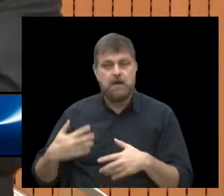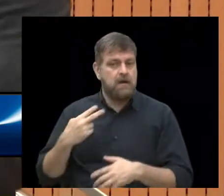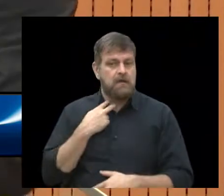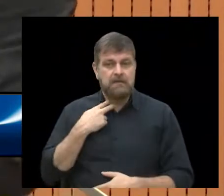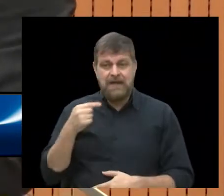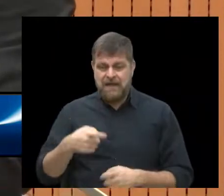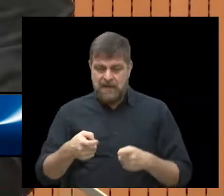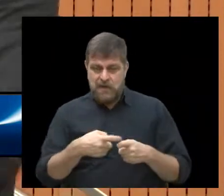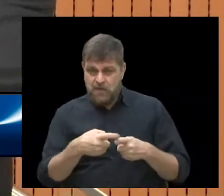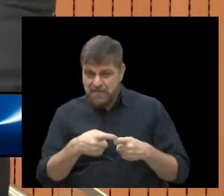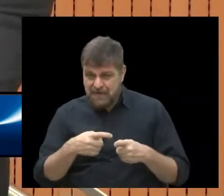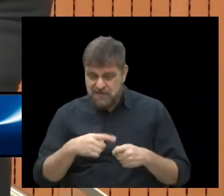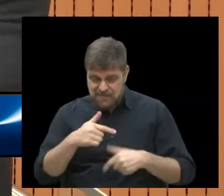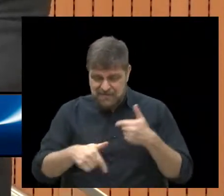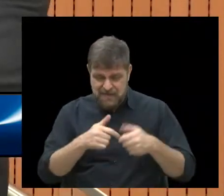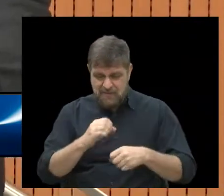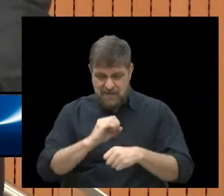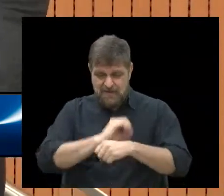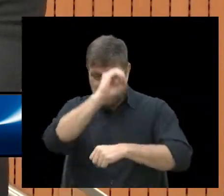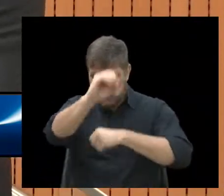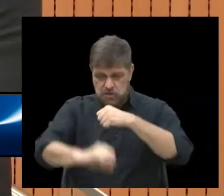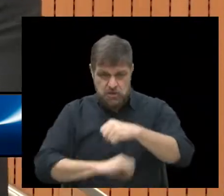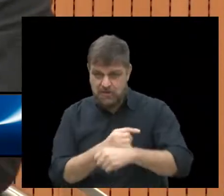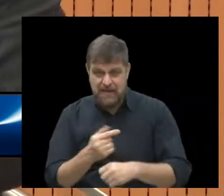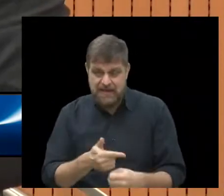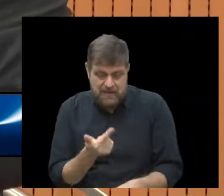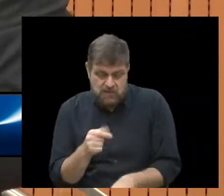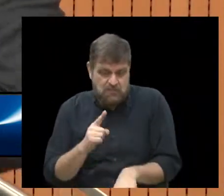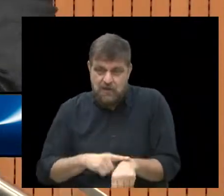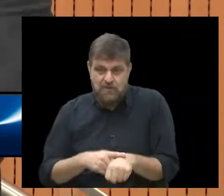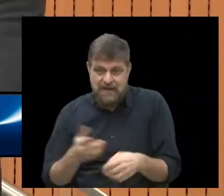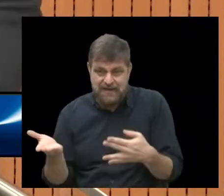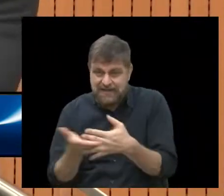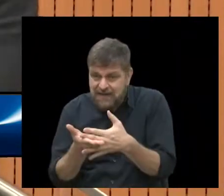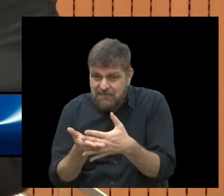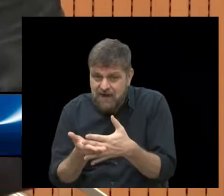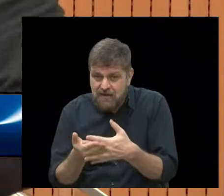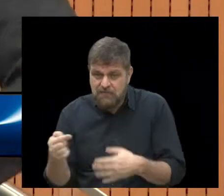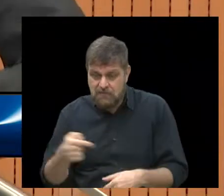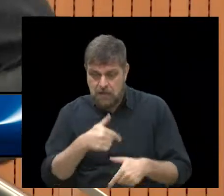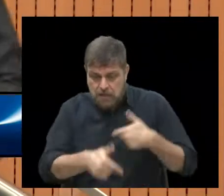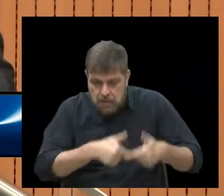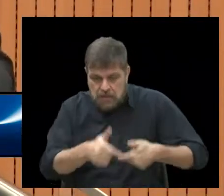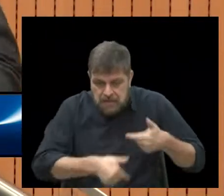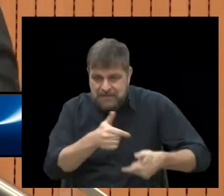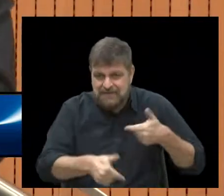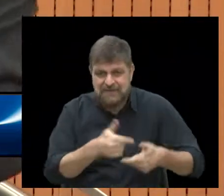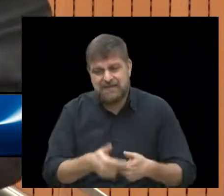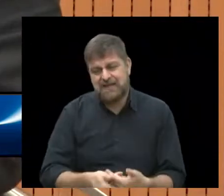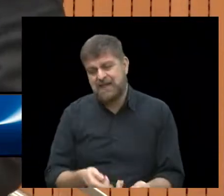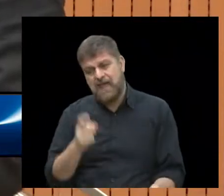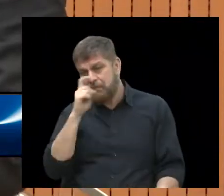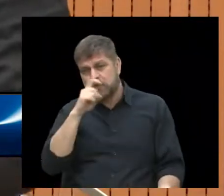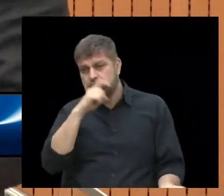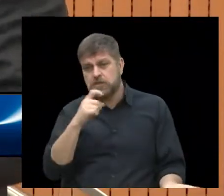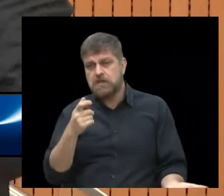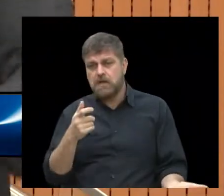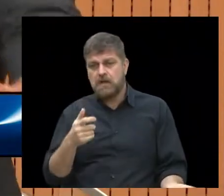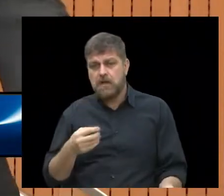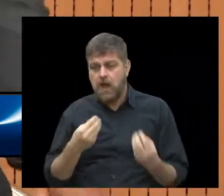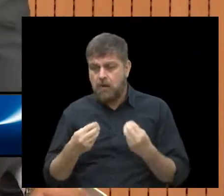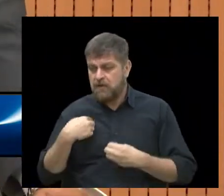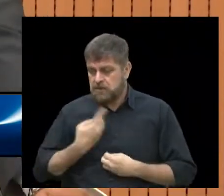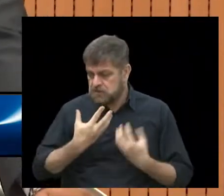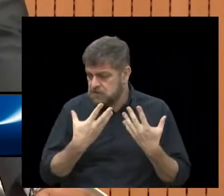médico trabalha 24 horas, que ele não come, que ele não tem horário de intervalo e que ele trabalha. Não é verdade isso. Nós não